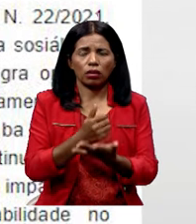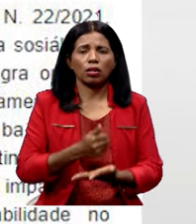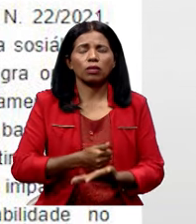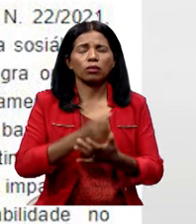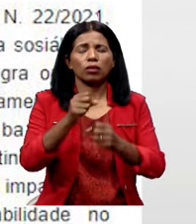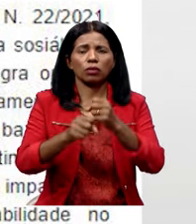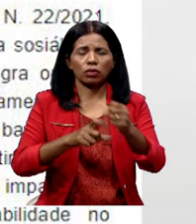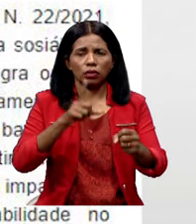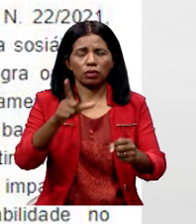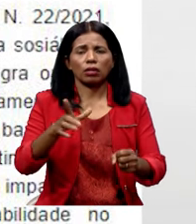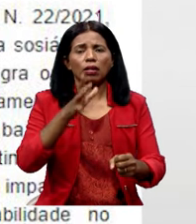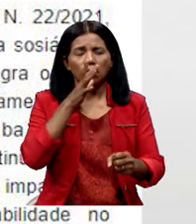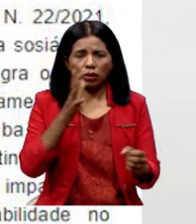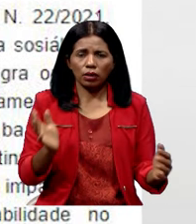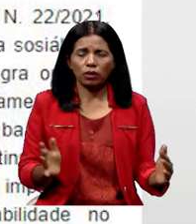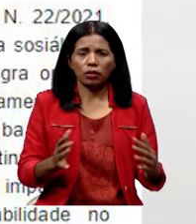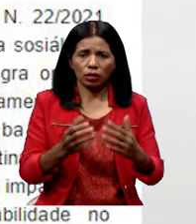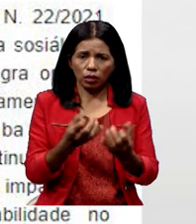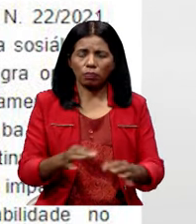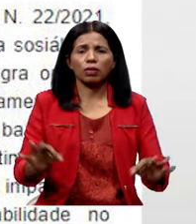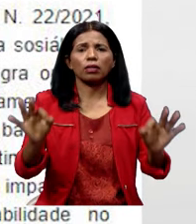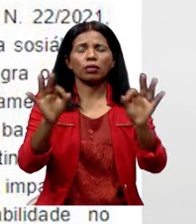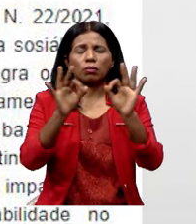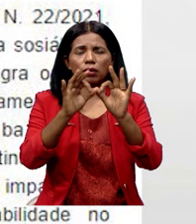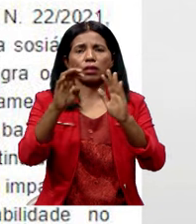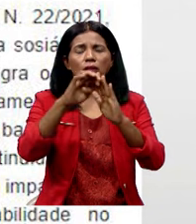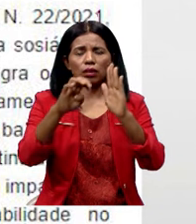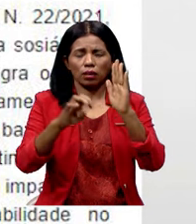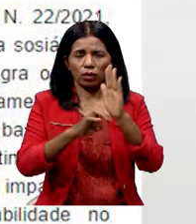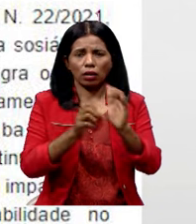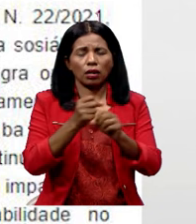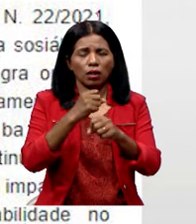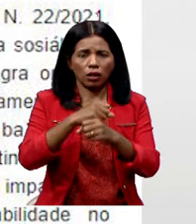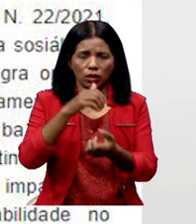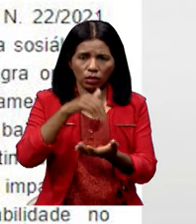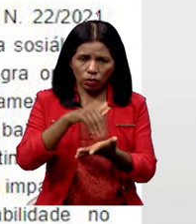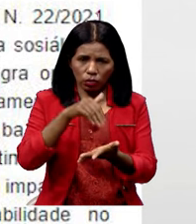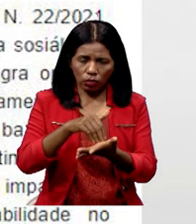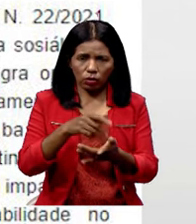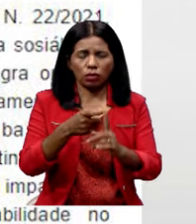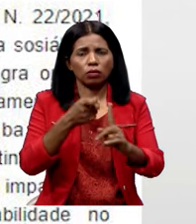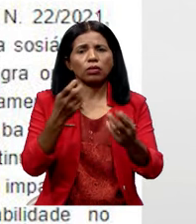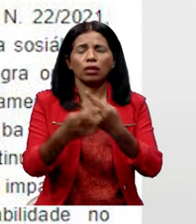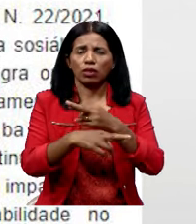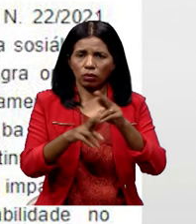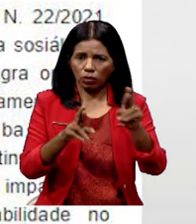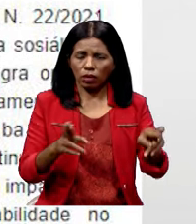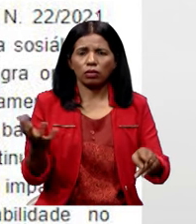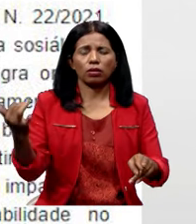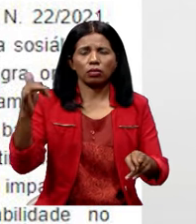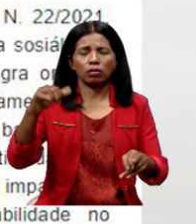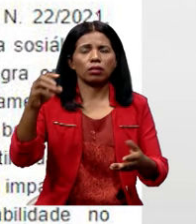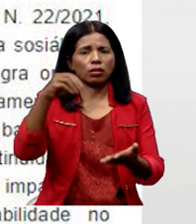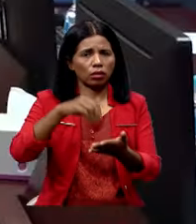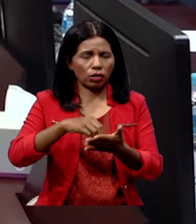social nian ba inan isin rua, importante ba estado halau estudo impacto ida husi resultado sira nebe alcança